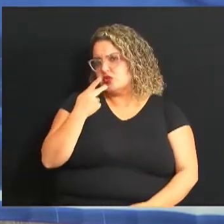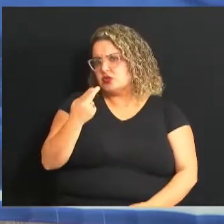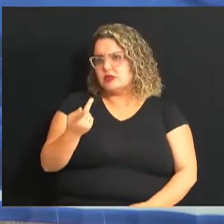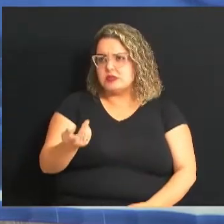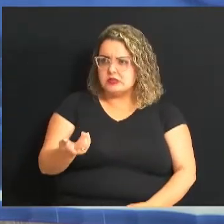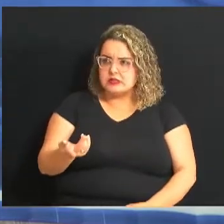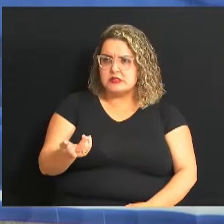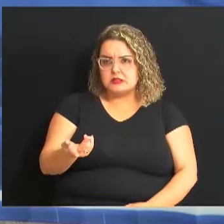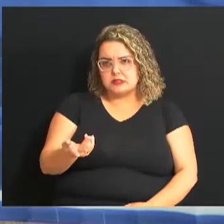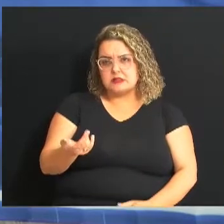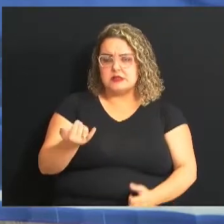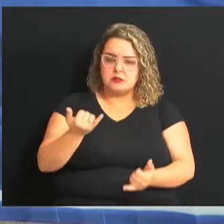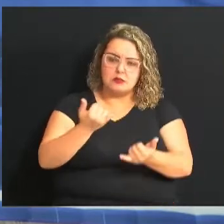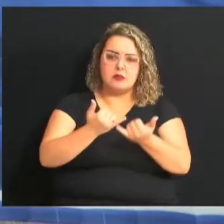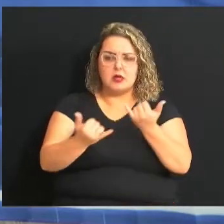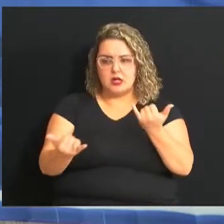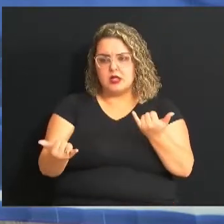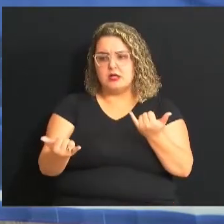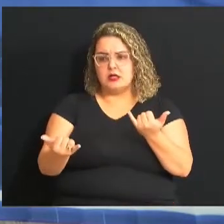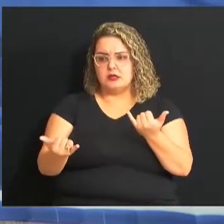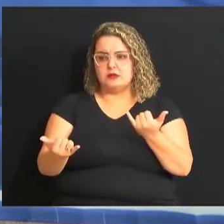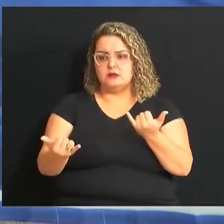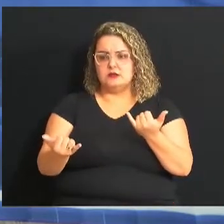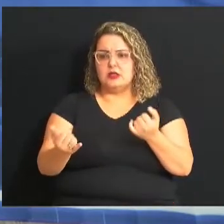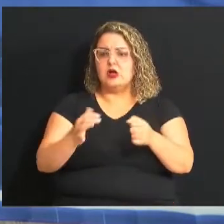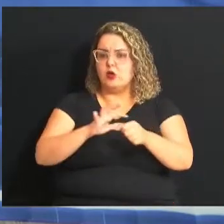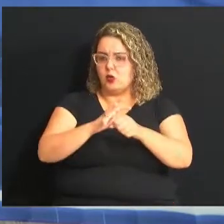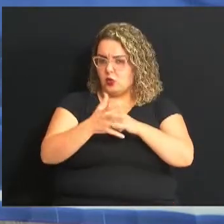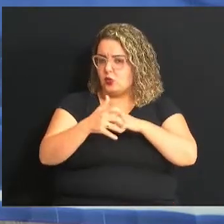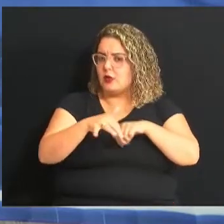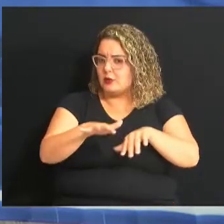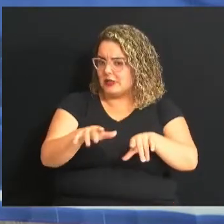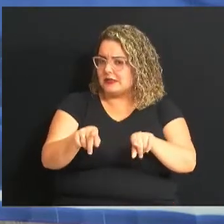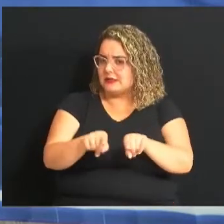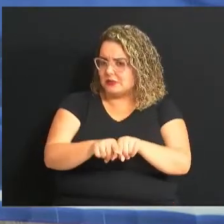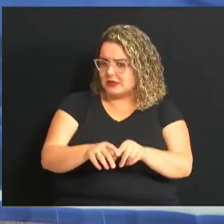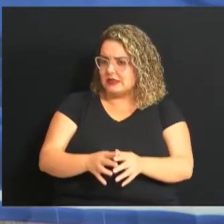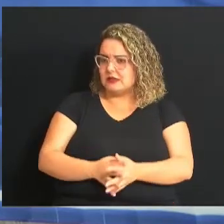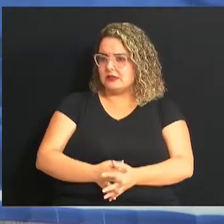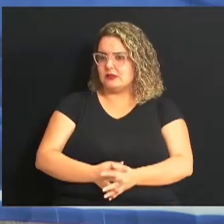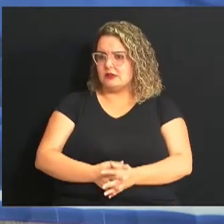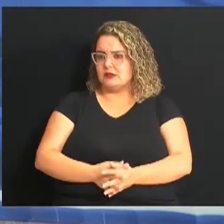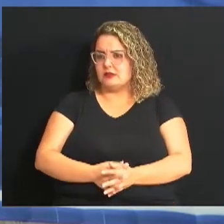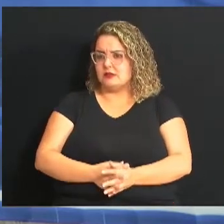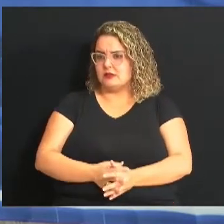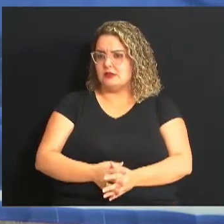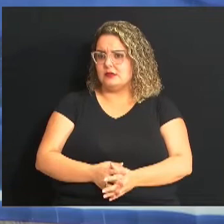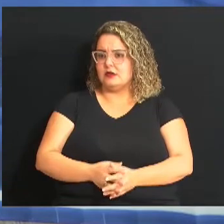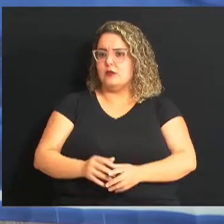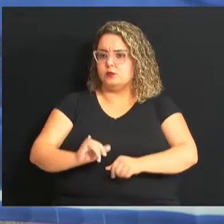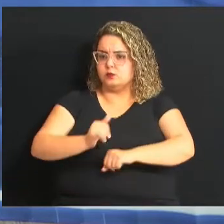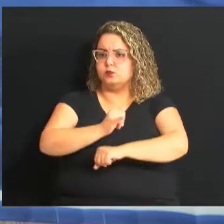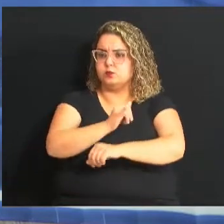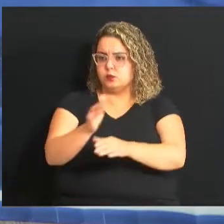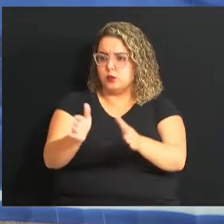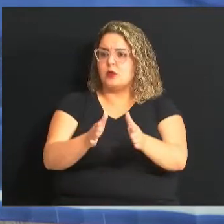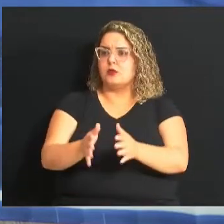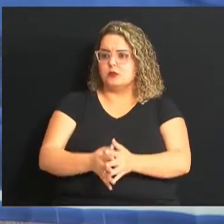tem relação com a pandemia? A gente engordou nesse